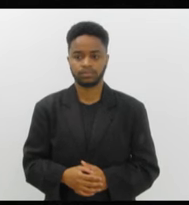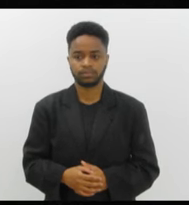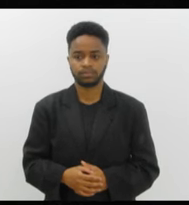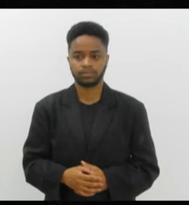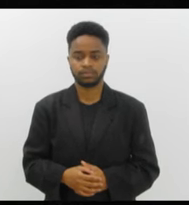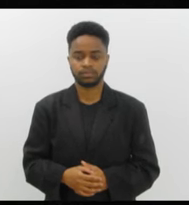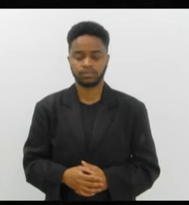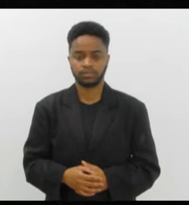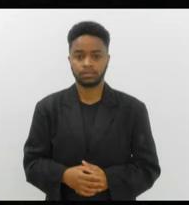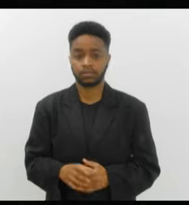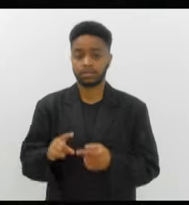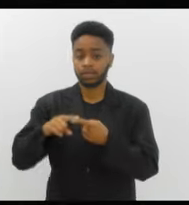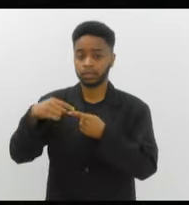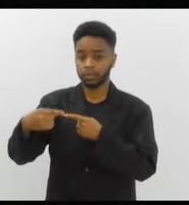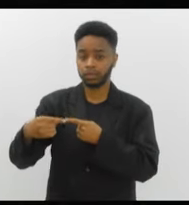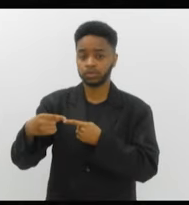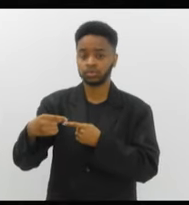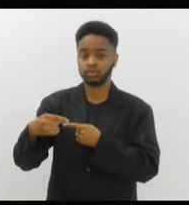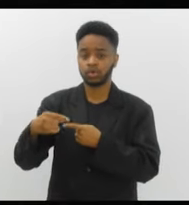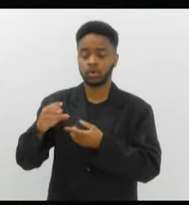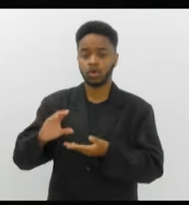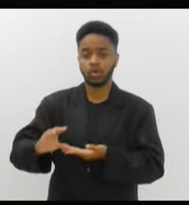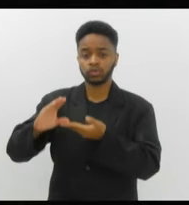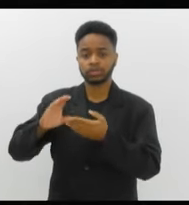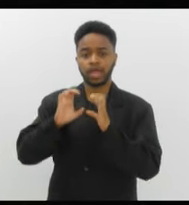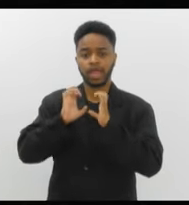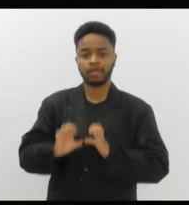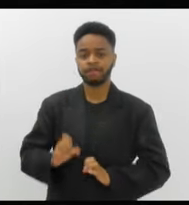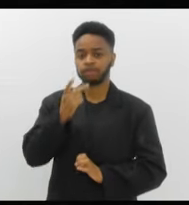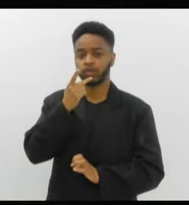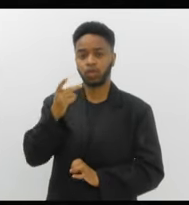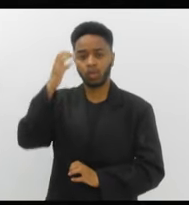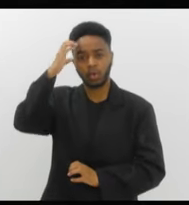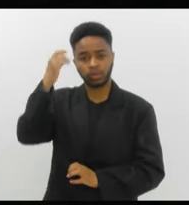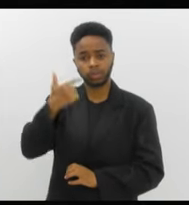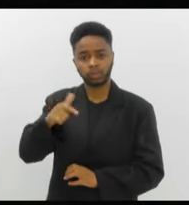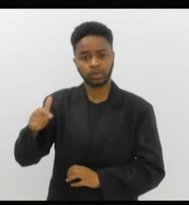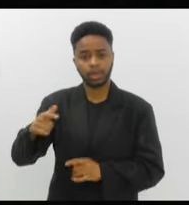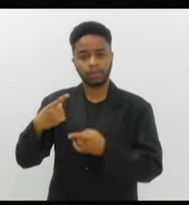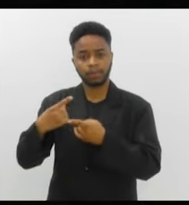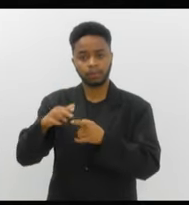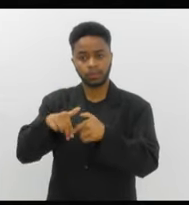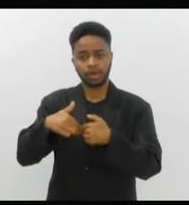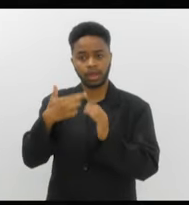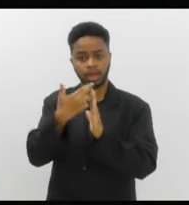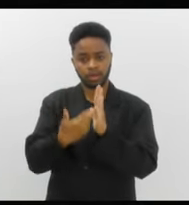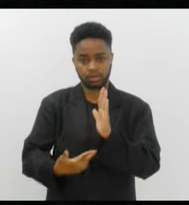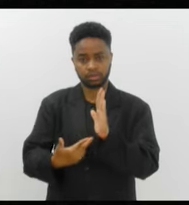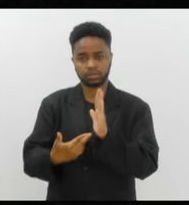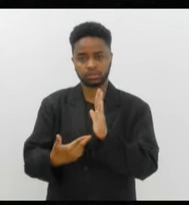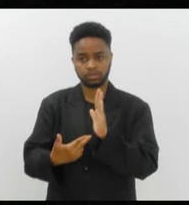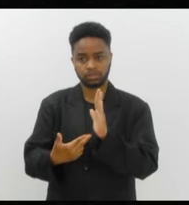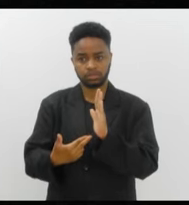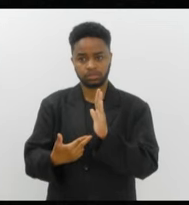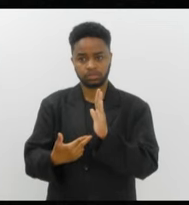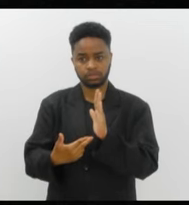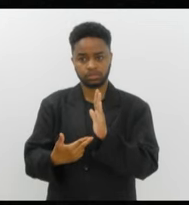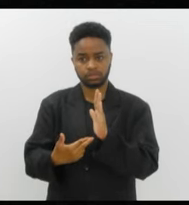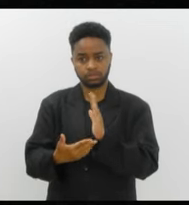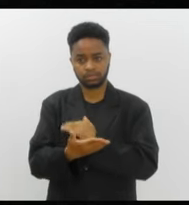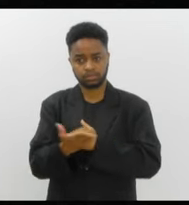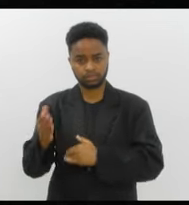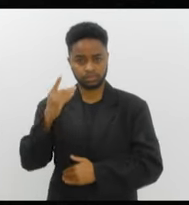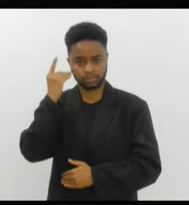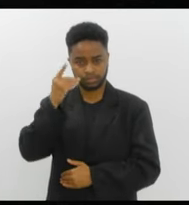Foi absolvido pelo Conselho de Ética, por um relatório, nobres parlamentares,